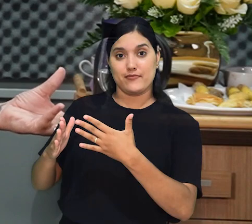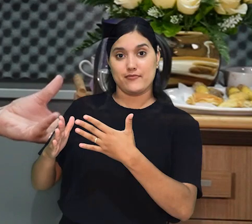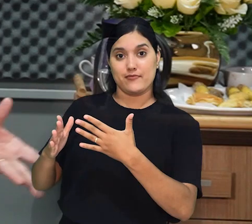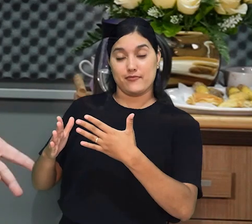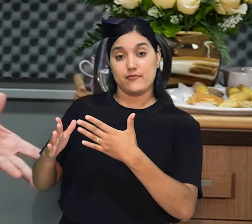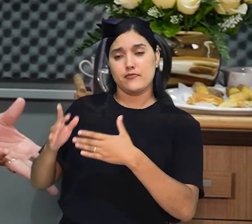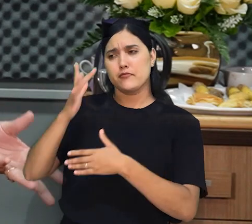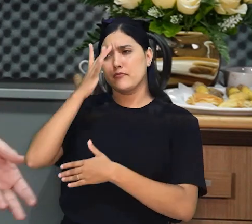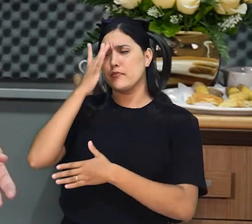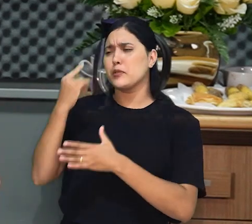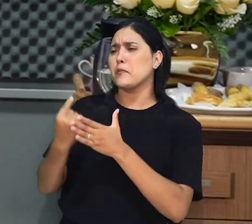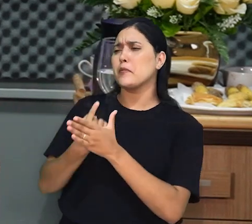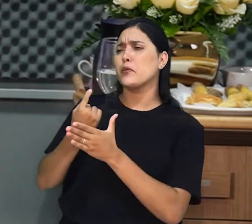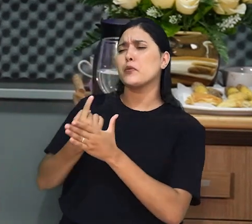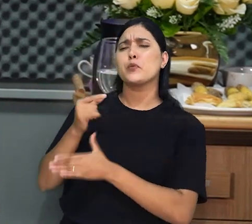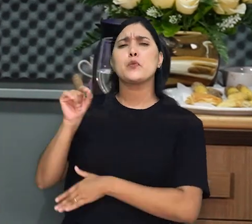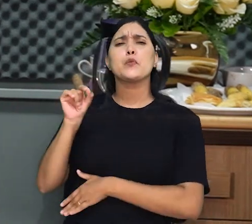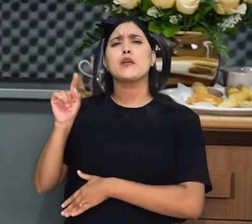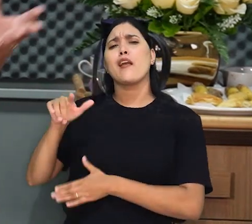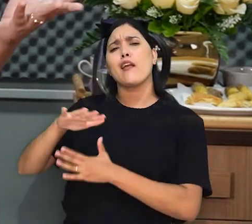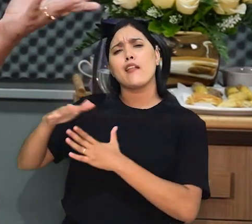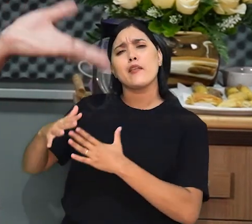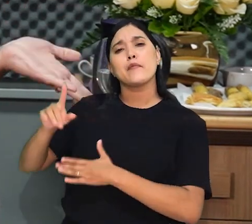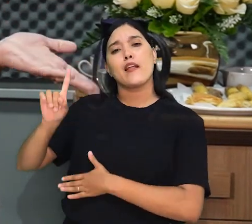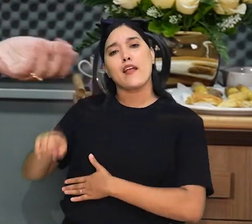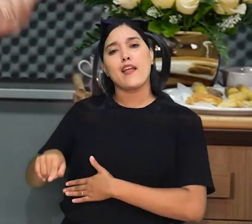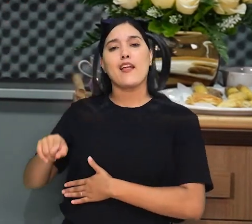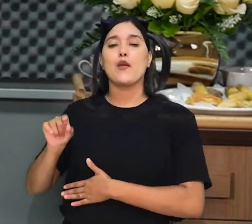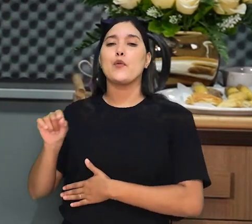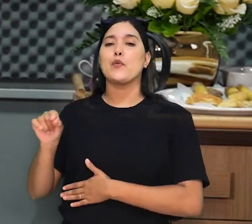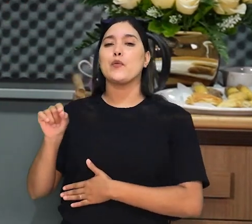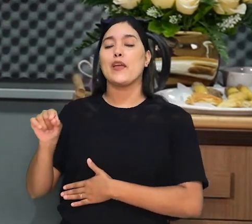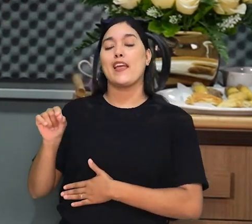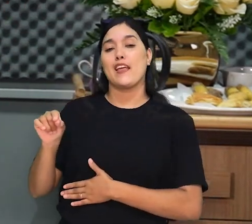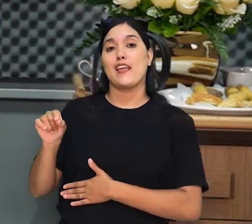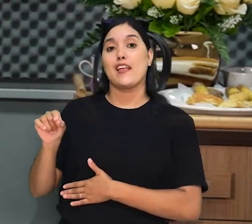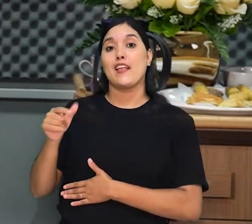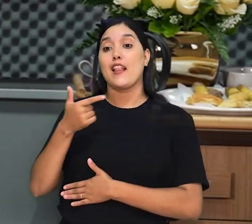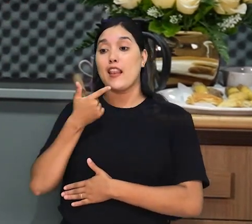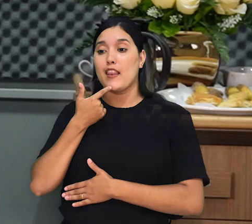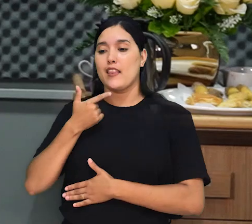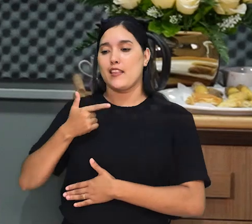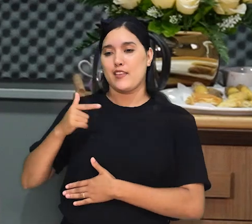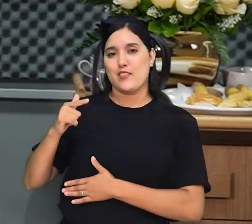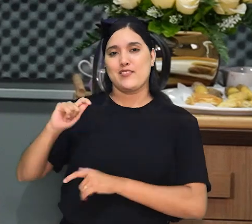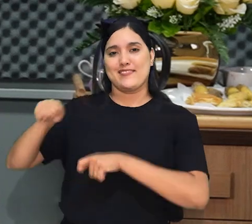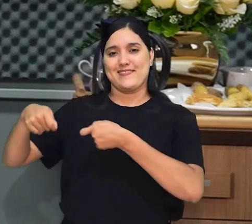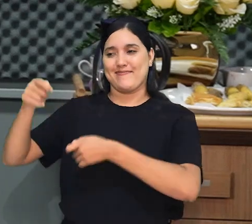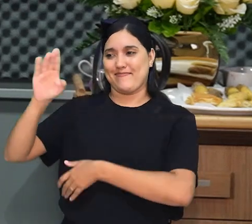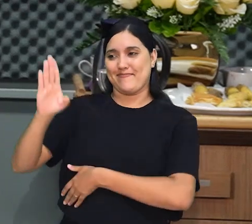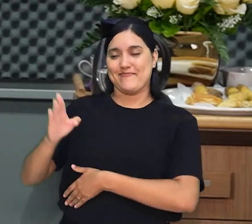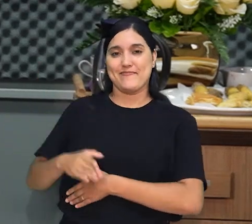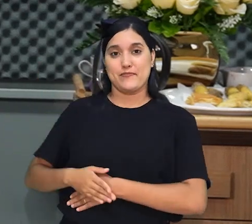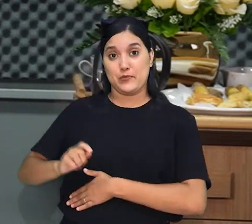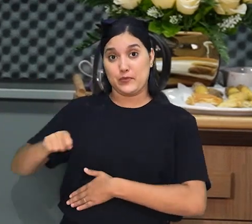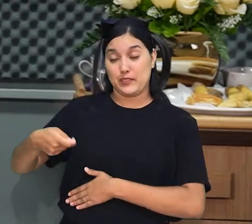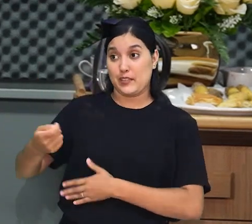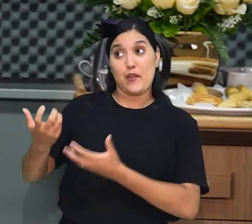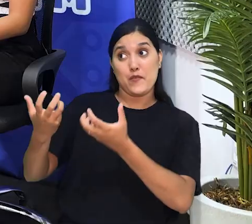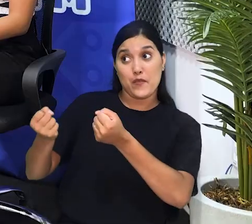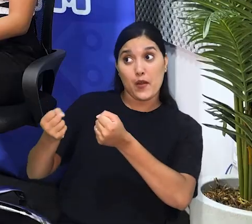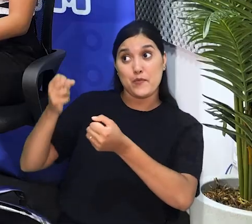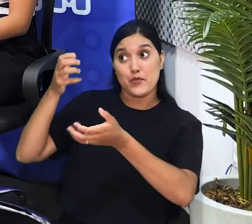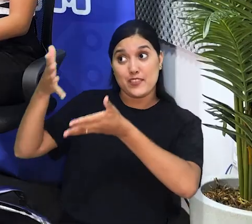pessoas sempre me perguntam, o que é Libras, né? Então, Libras é, como a gente já falou no bloco anterior, e esse aqui é o sinal, né? Tipo, bora falar